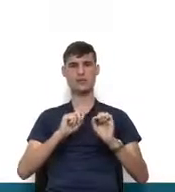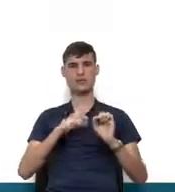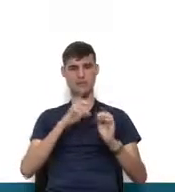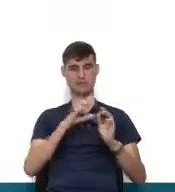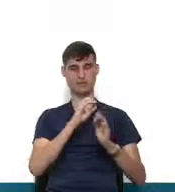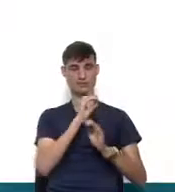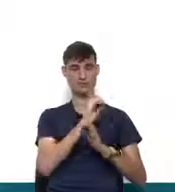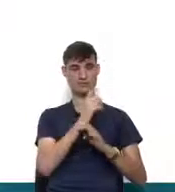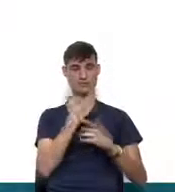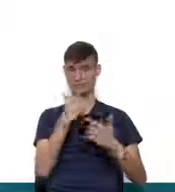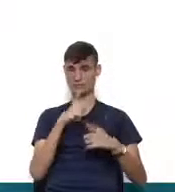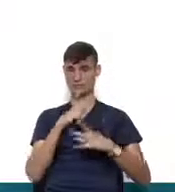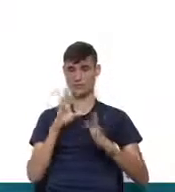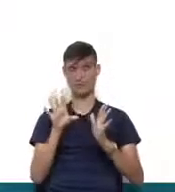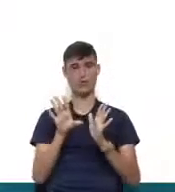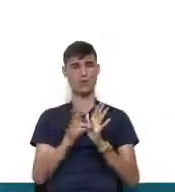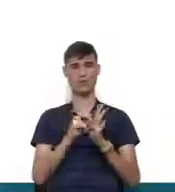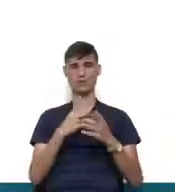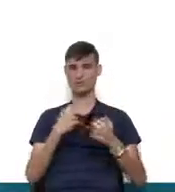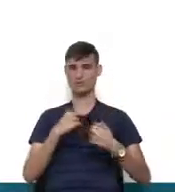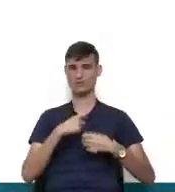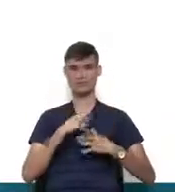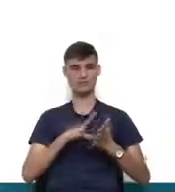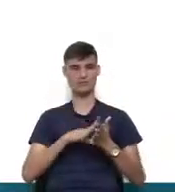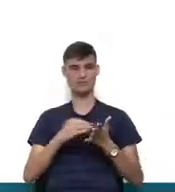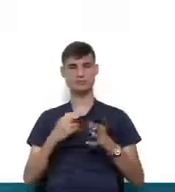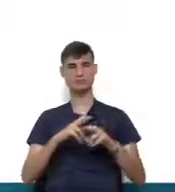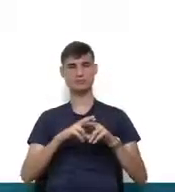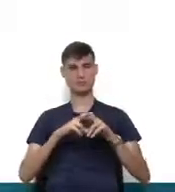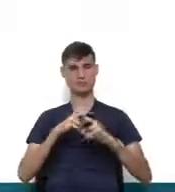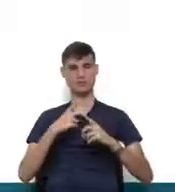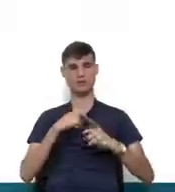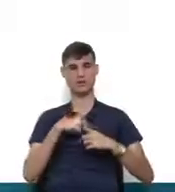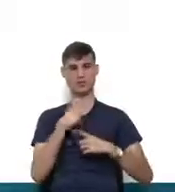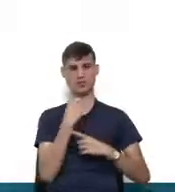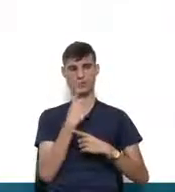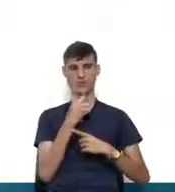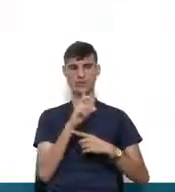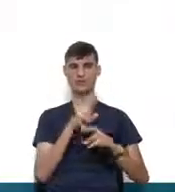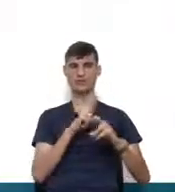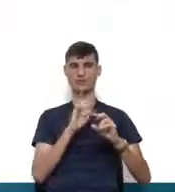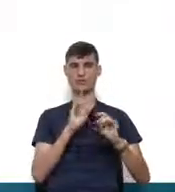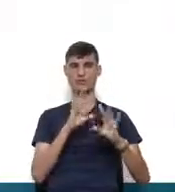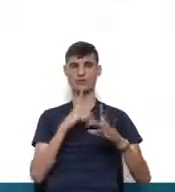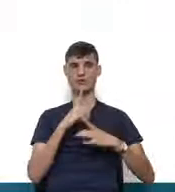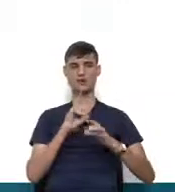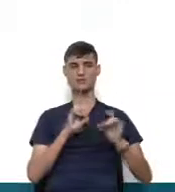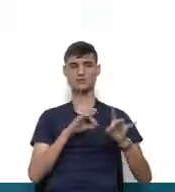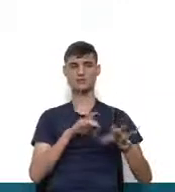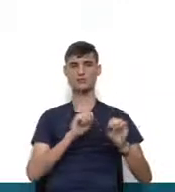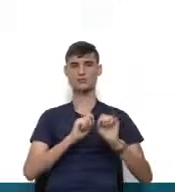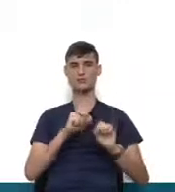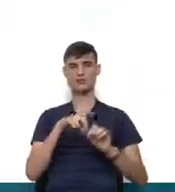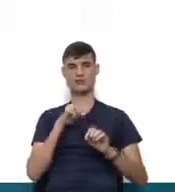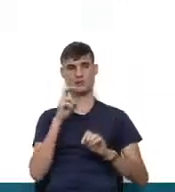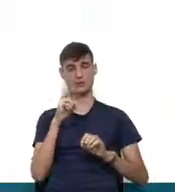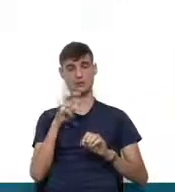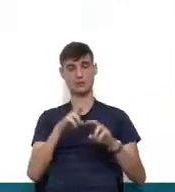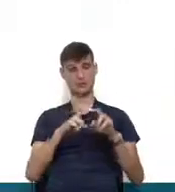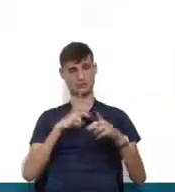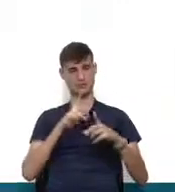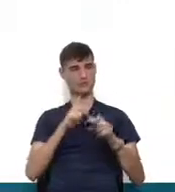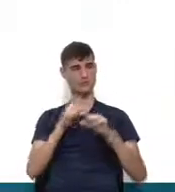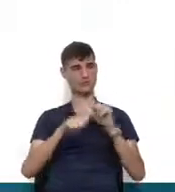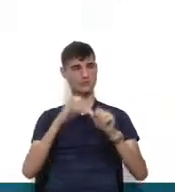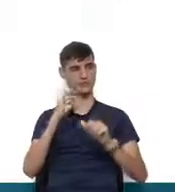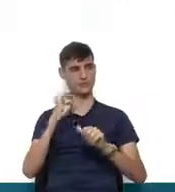elemento 0 eu não preciso copiar. Aqui, 1 fatorial é 1, então eu posso dizer que só resta o meu 5. Aqui nós vamos zerar,